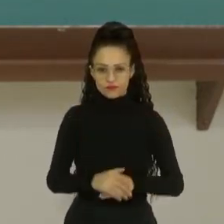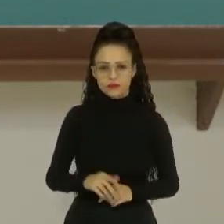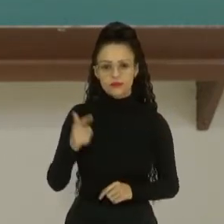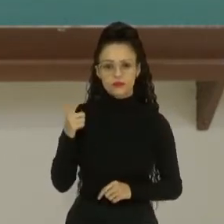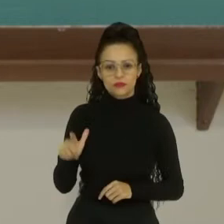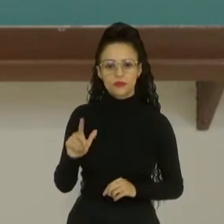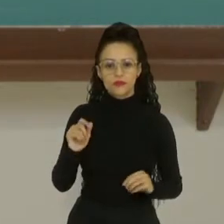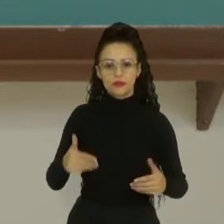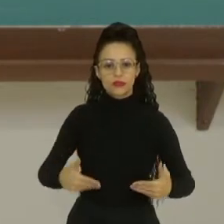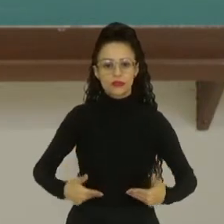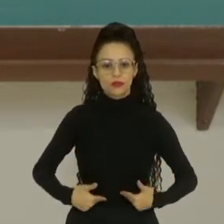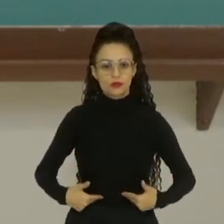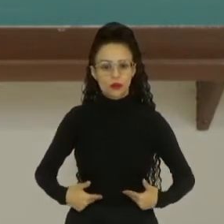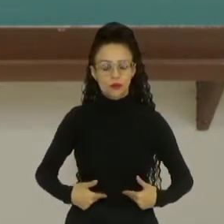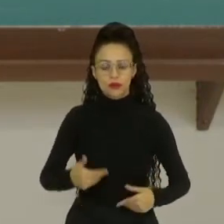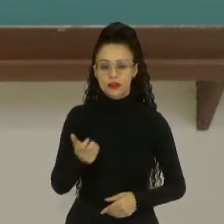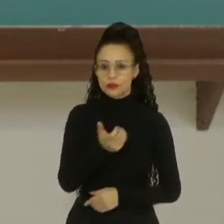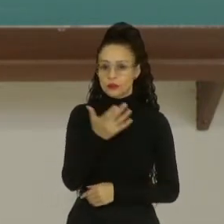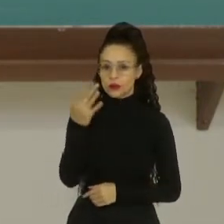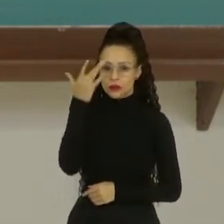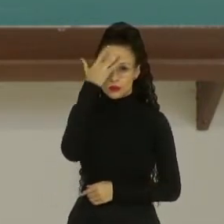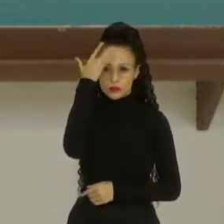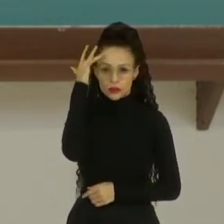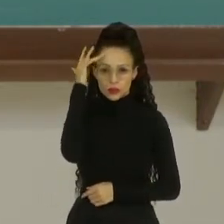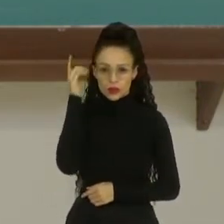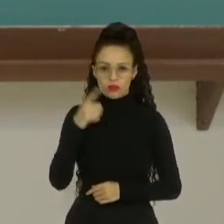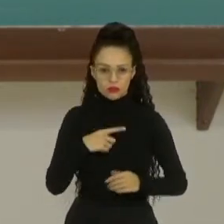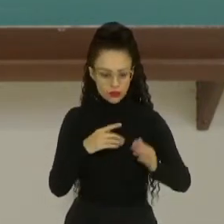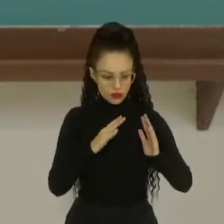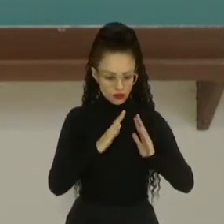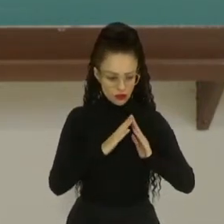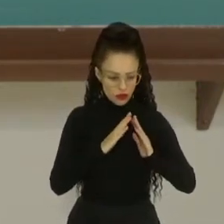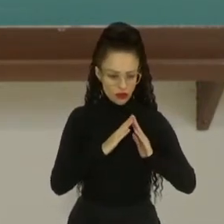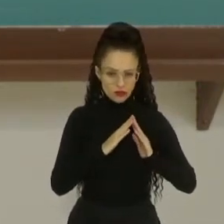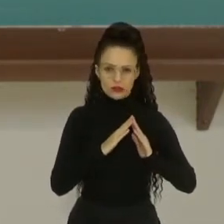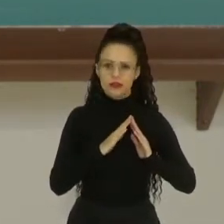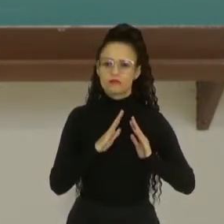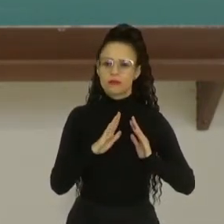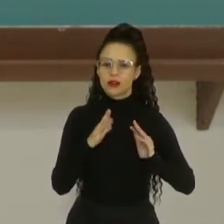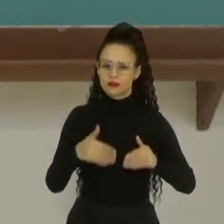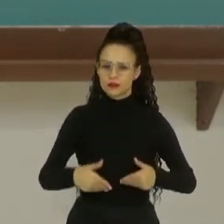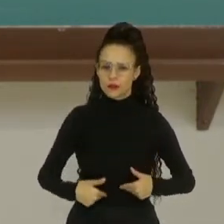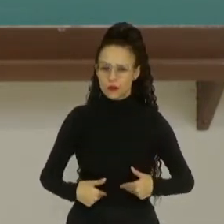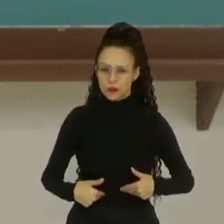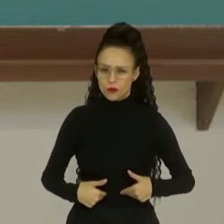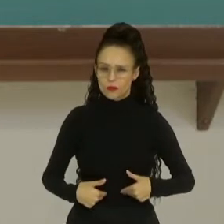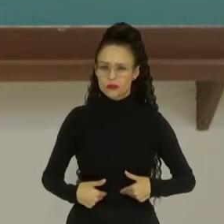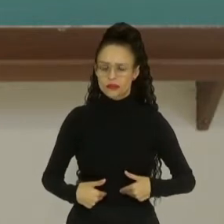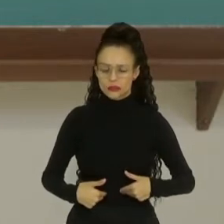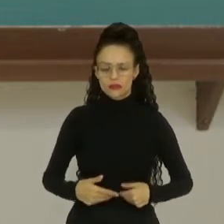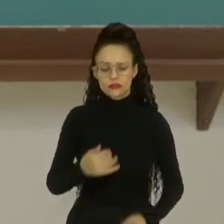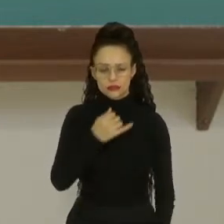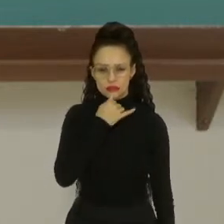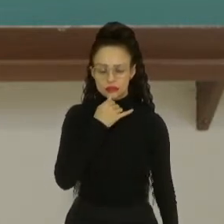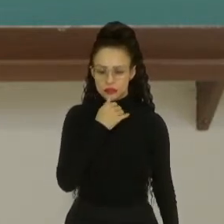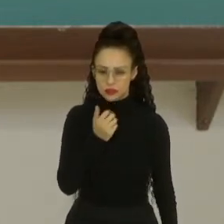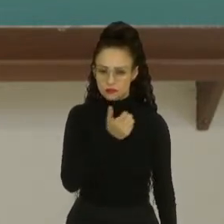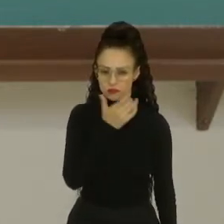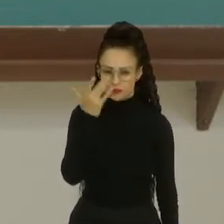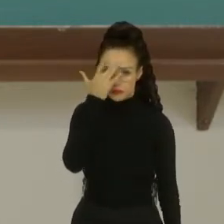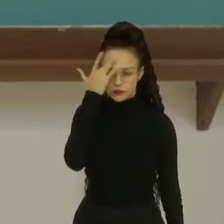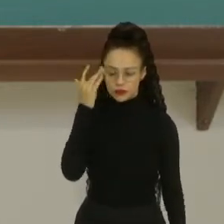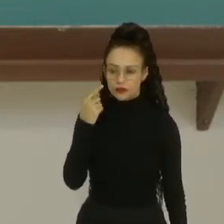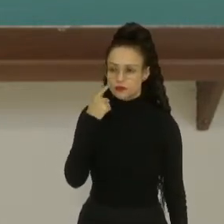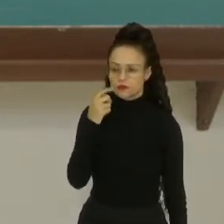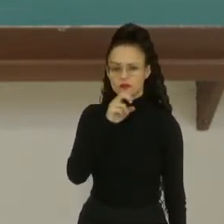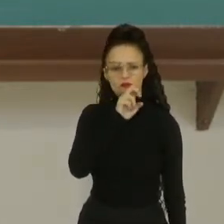A fome, muitas pessoas têm até mesmo casa e passam fome, né? Então, é muito triste. Algumas pessoas, a gente ouve